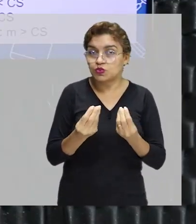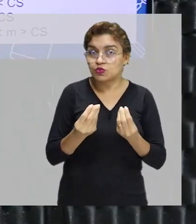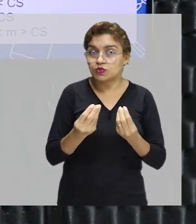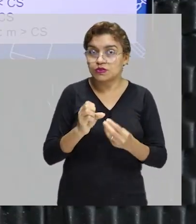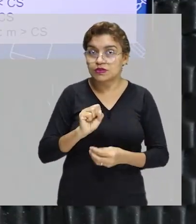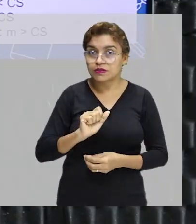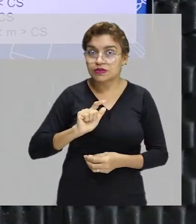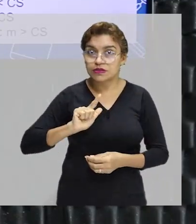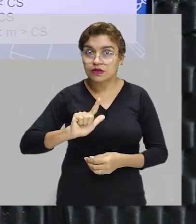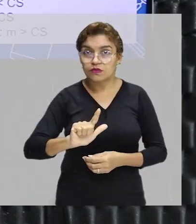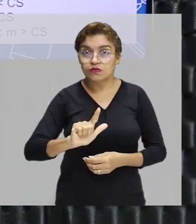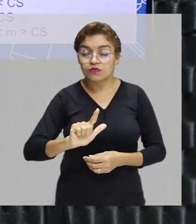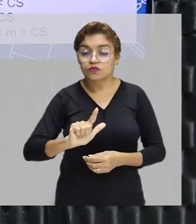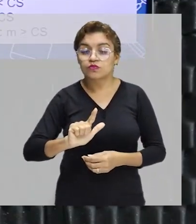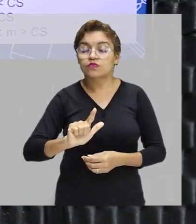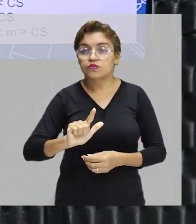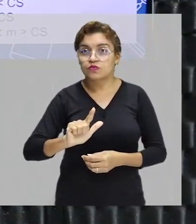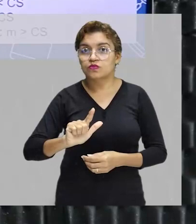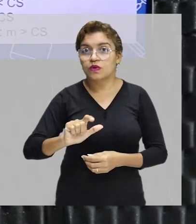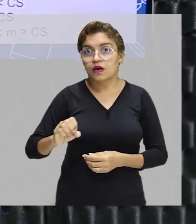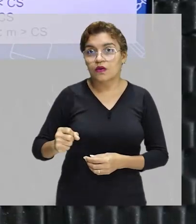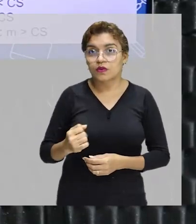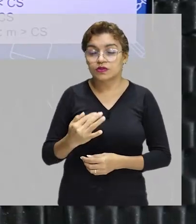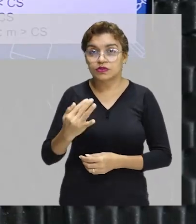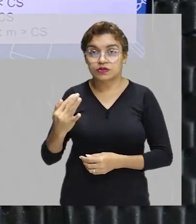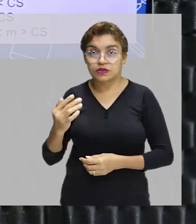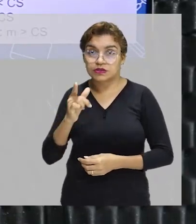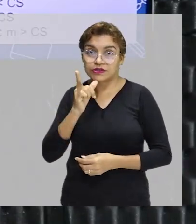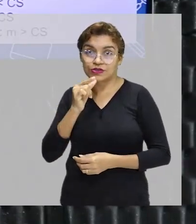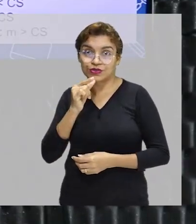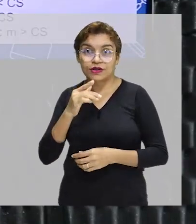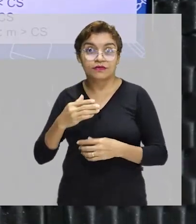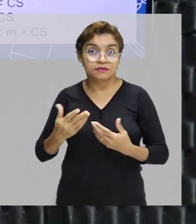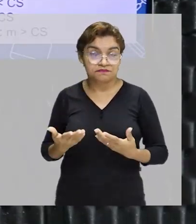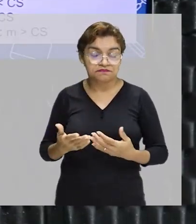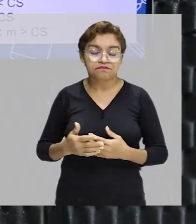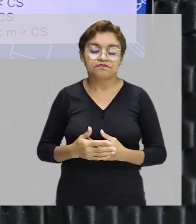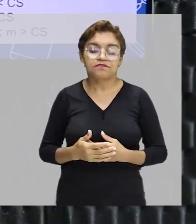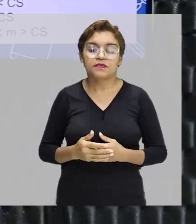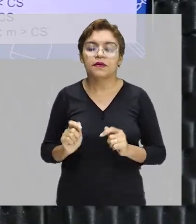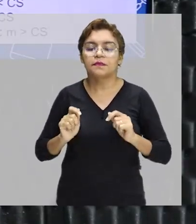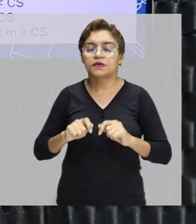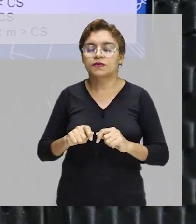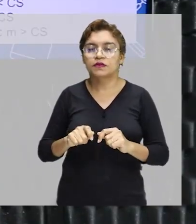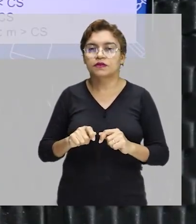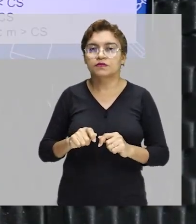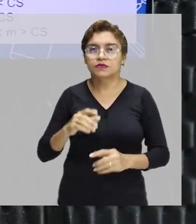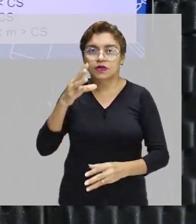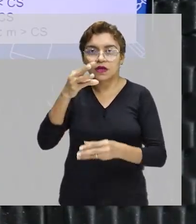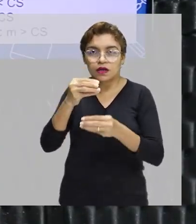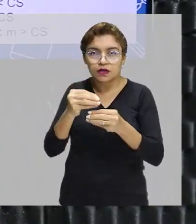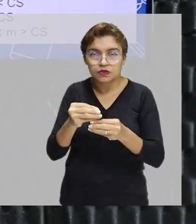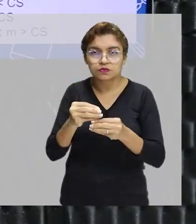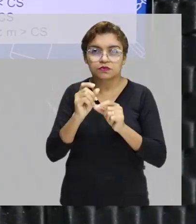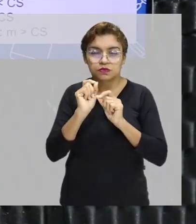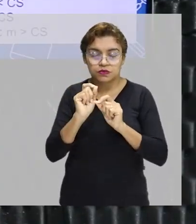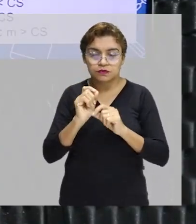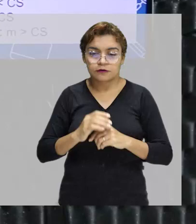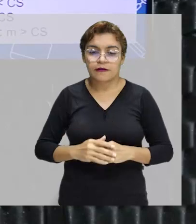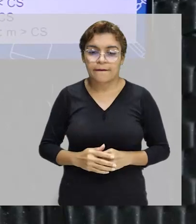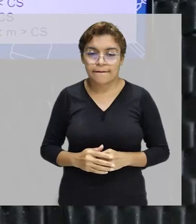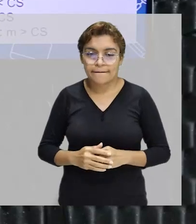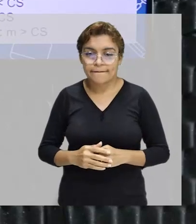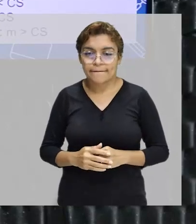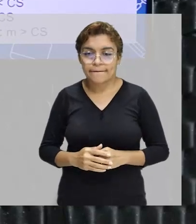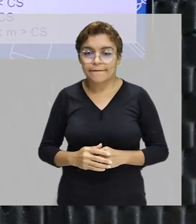soluto a uma porção definida de solvente. Nós podemos resumir da seguinte forma.